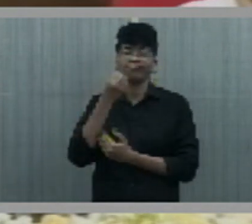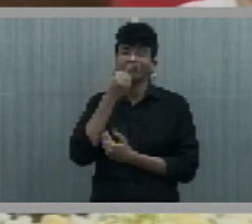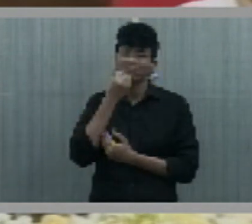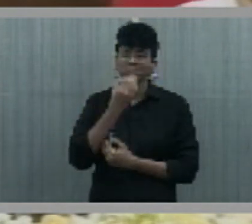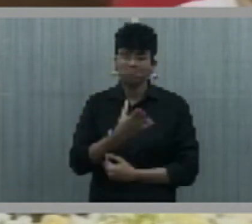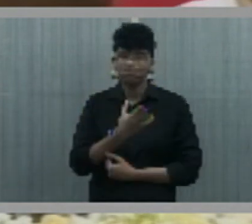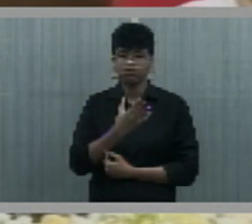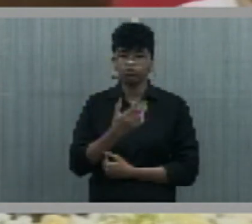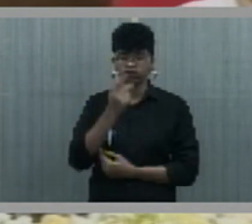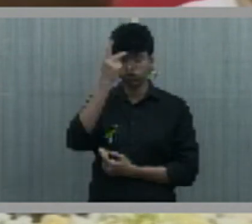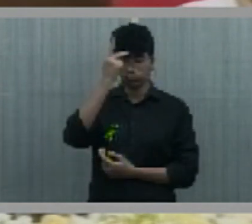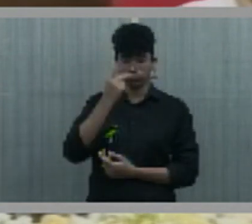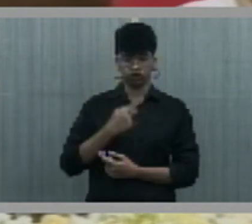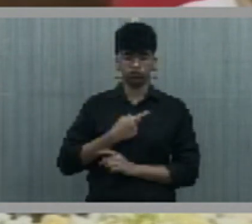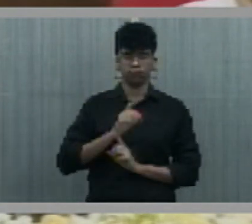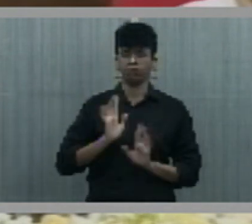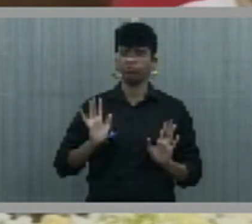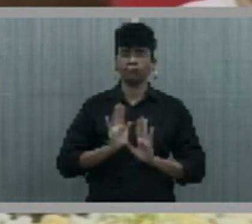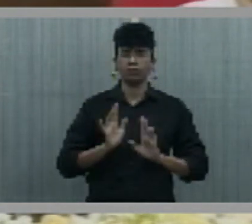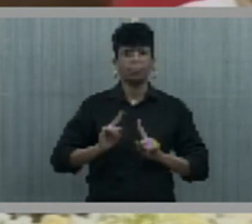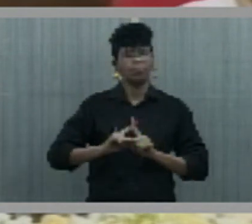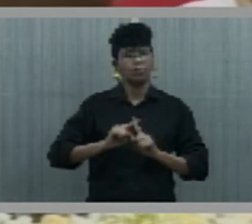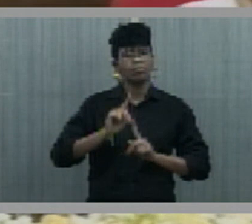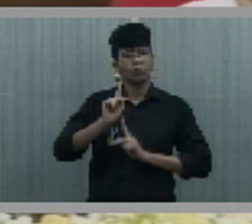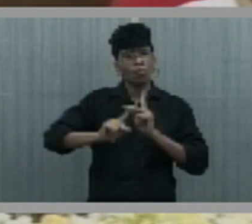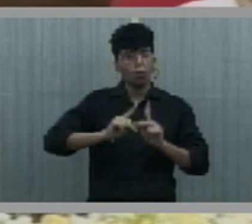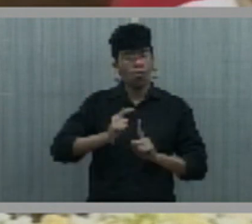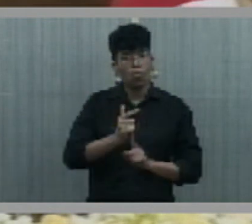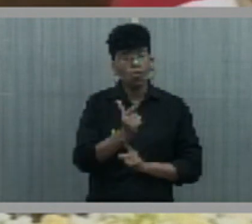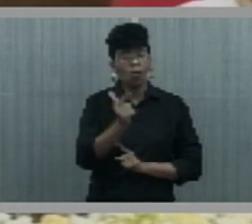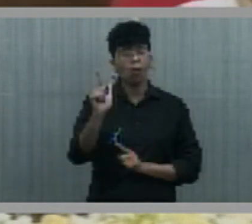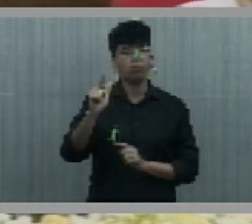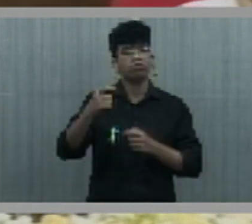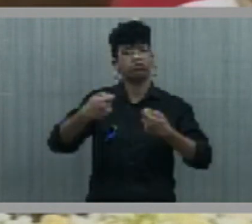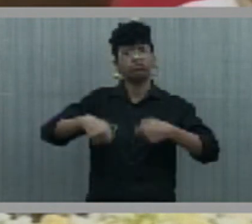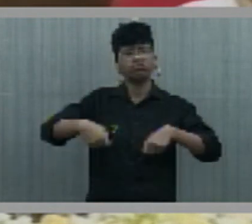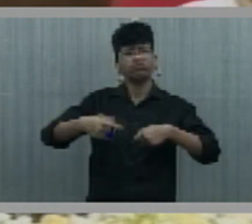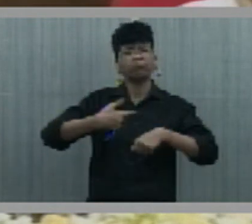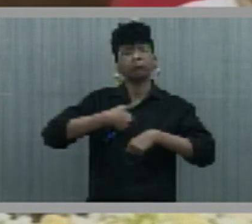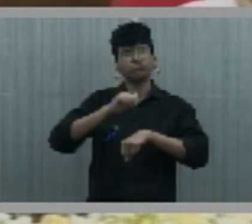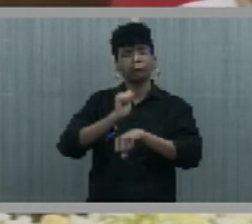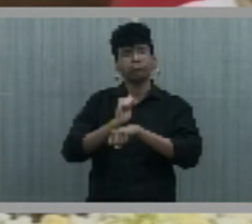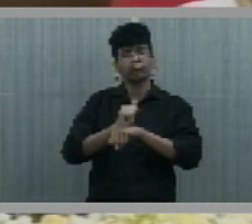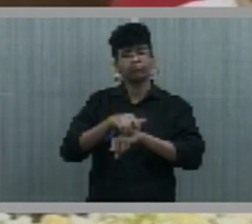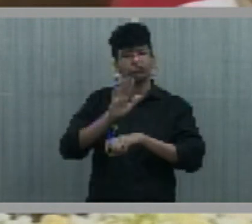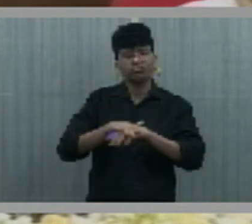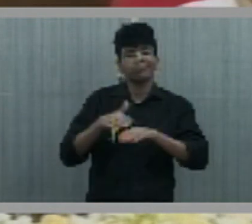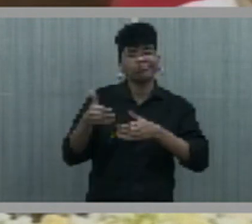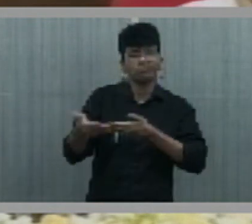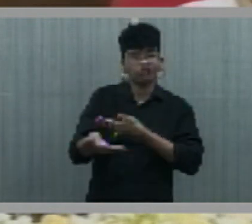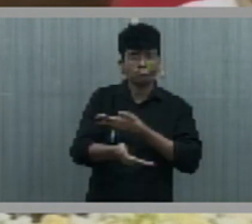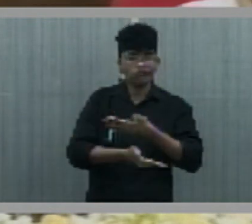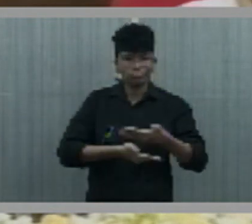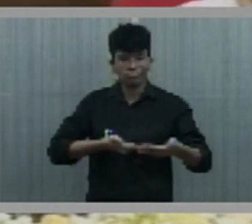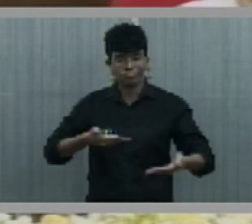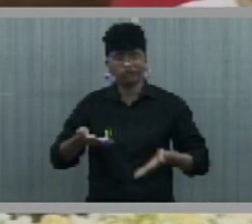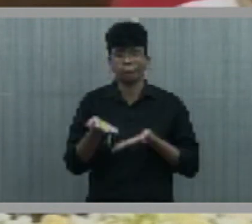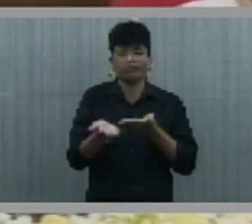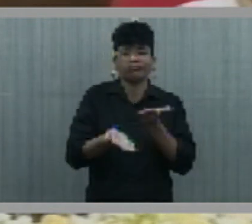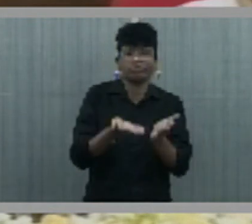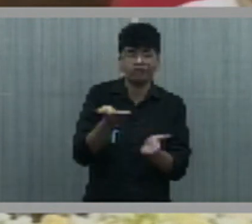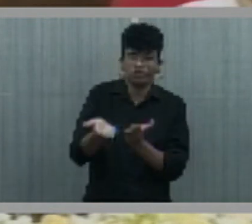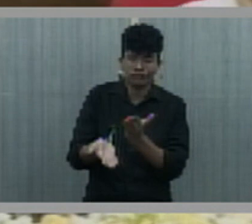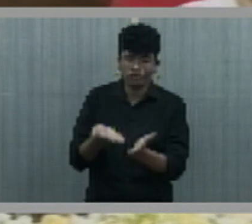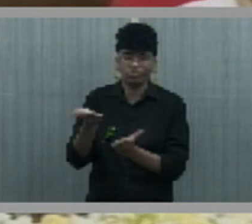de nós mesmos, mas daqueles que necessitam e esperam de nós mais solidariedade e mais serviço